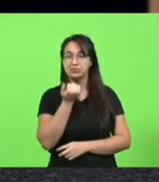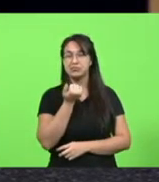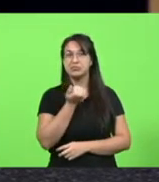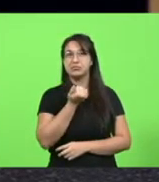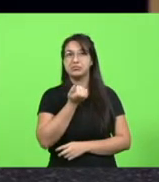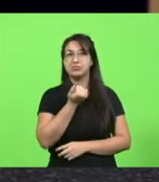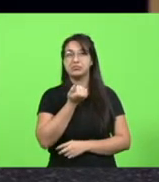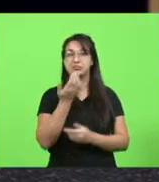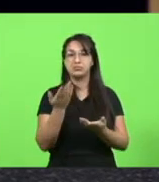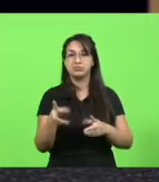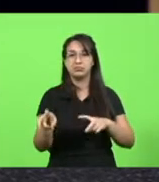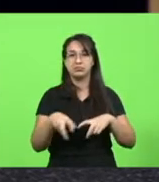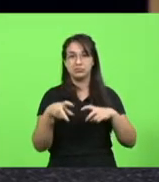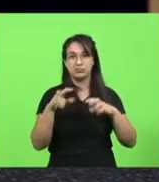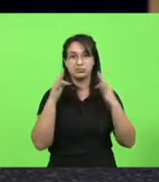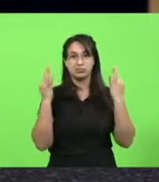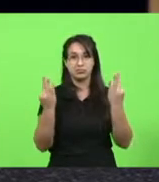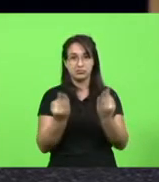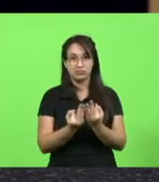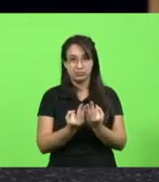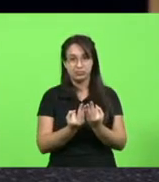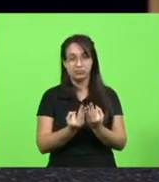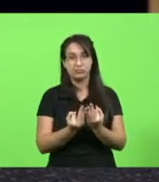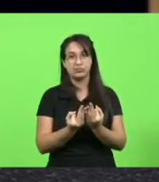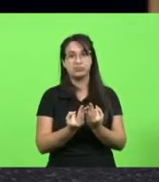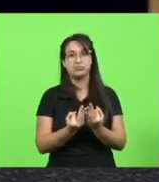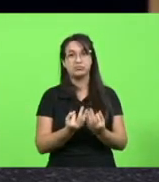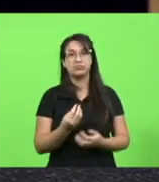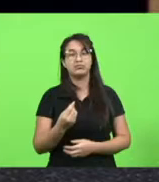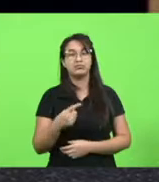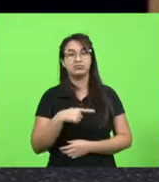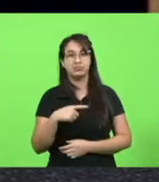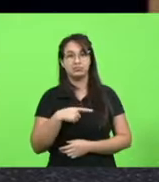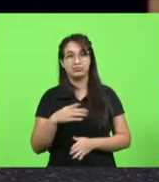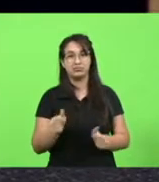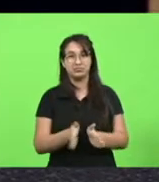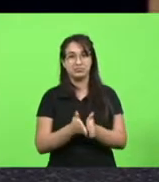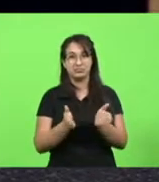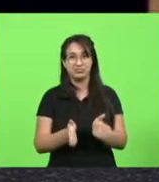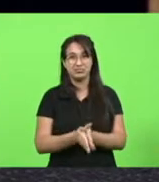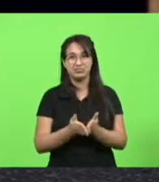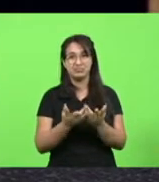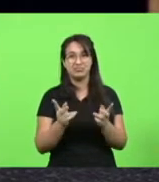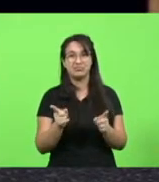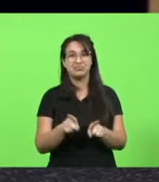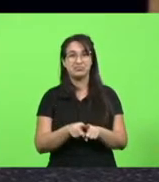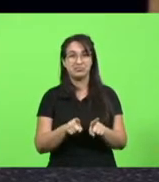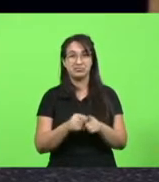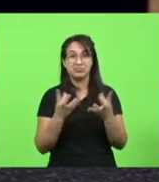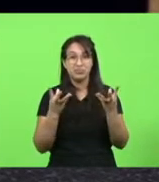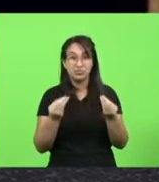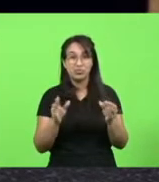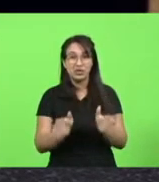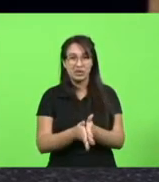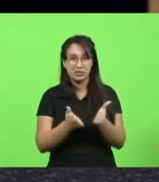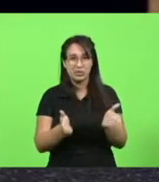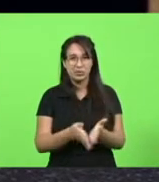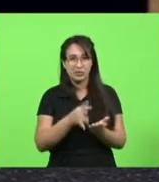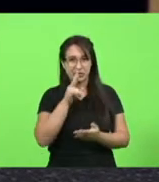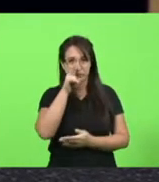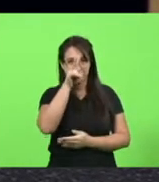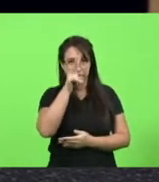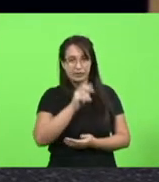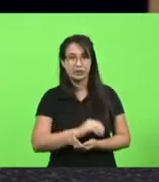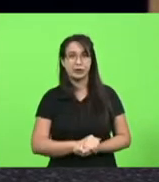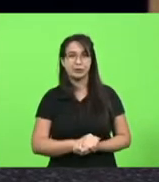por agricultores familiares em situação de pobreza e de extrema pobreza durante esse período de estado